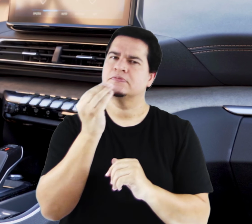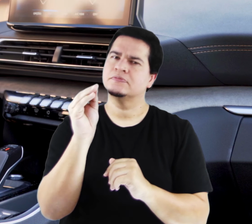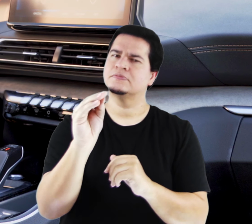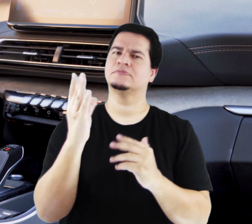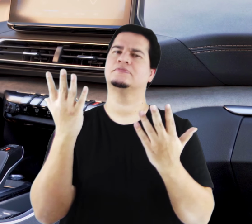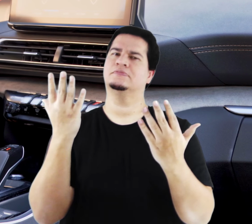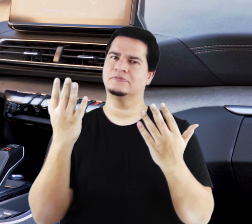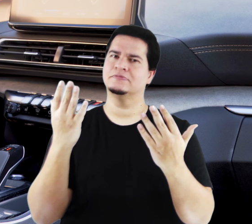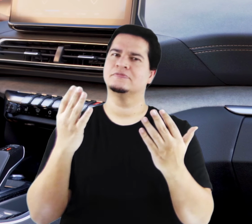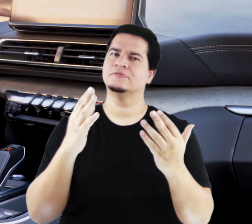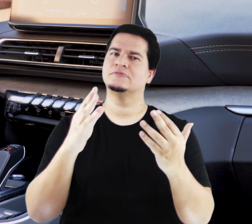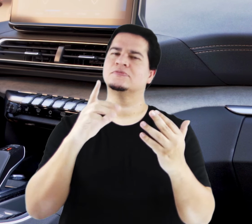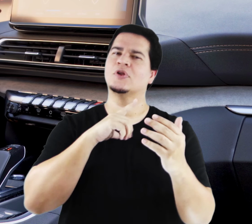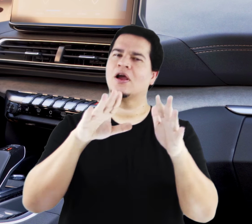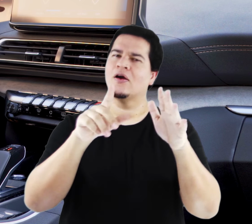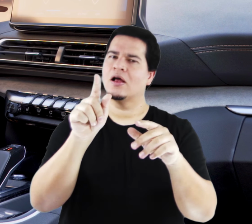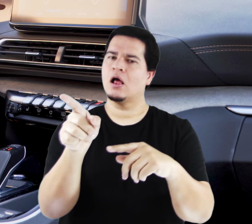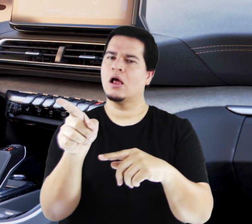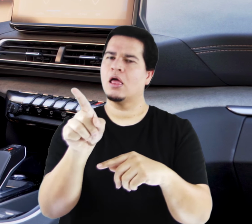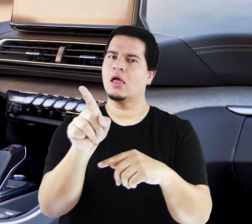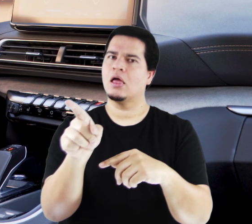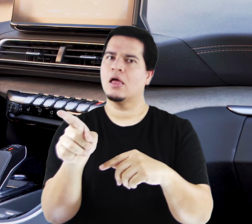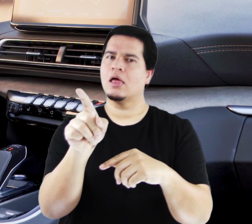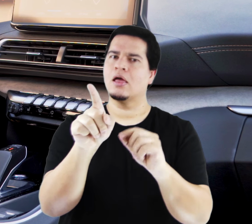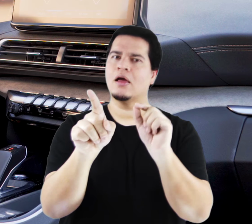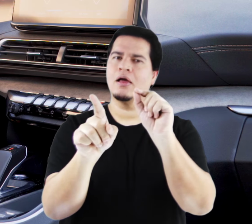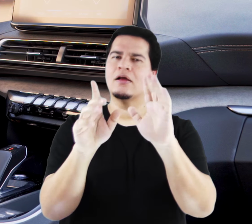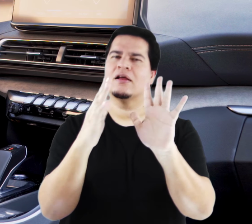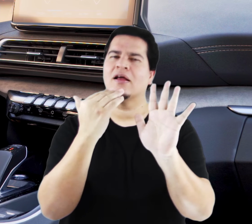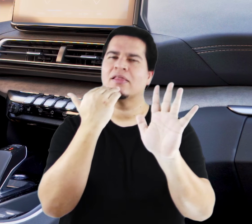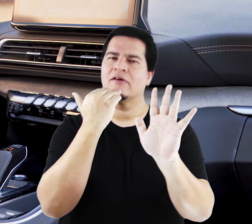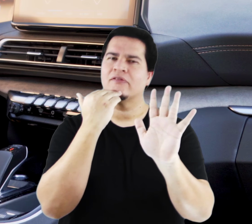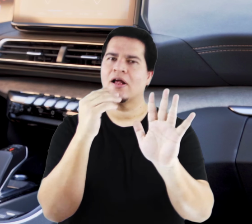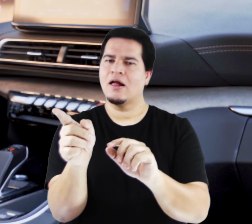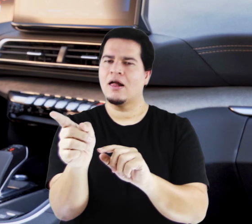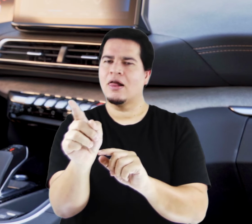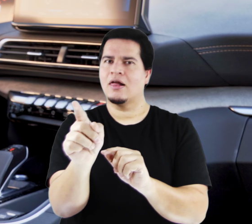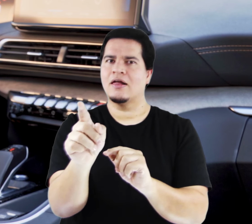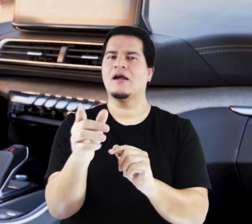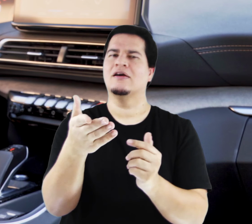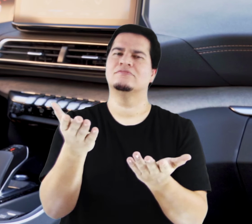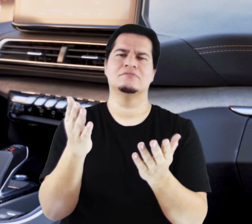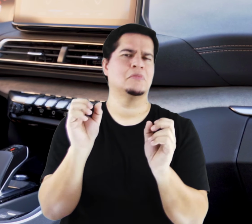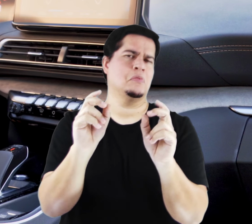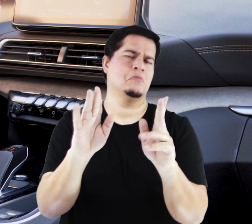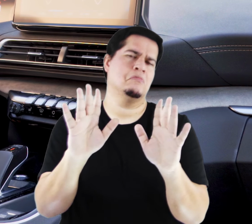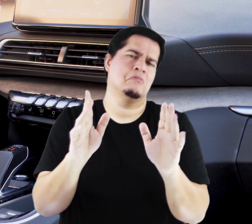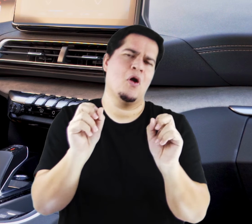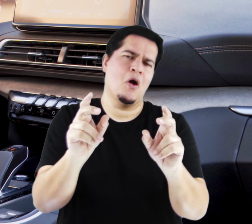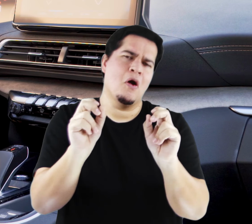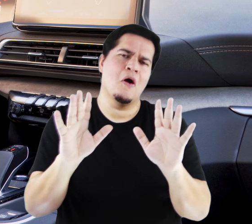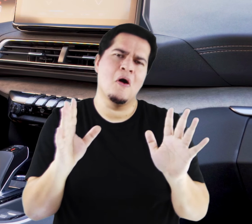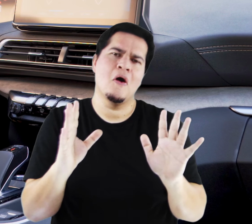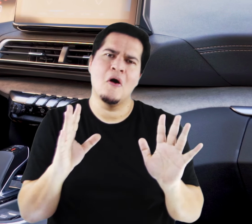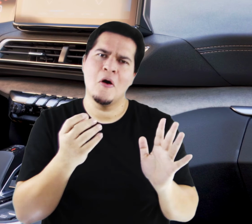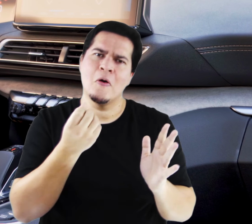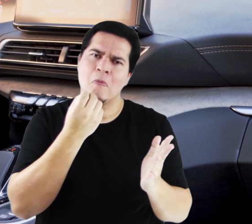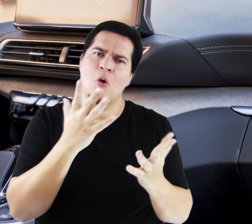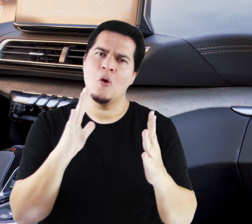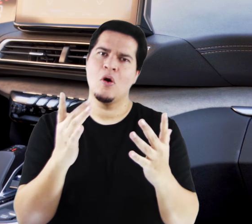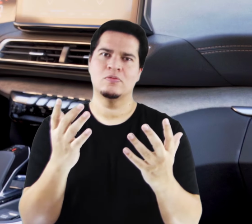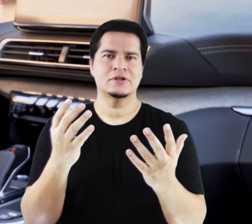giro na vertical, né? Aqui fica uma coisa meio sem lógica, ele termina na diagonal aqui, mas tudo bem, vou dar um desconto para isso, mas puxa vida, né? Merecia aqui um cluster mais